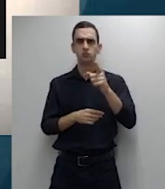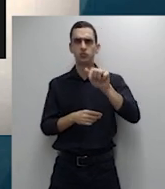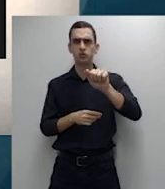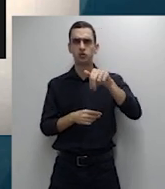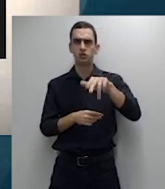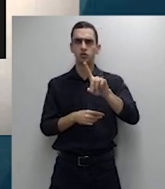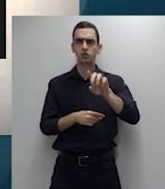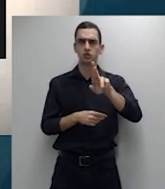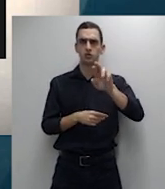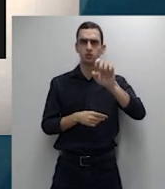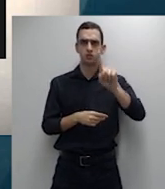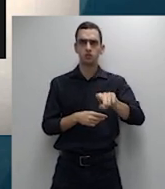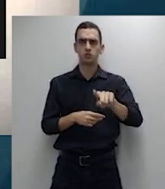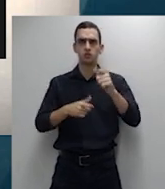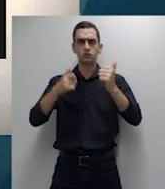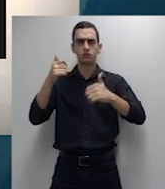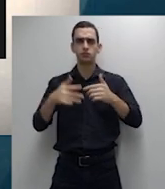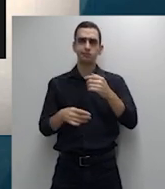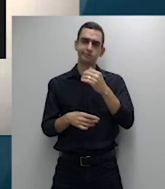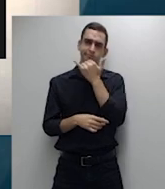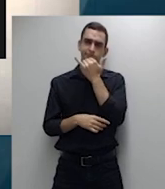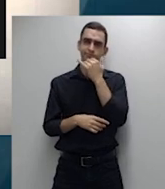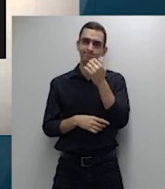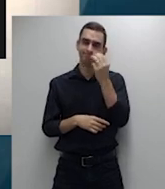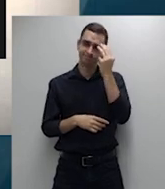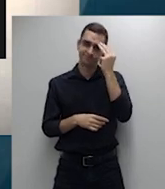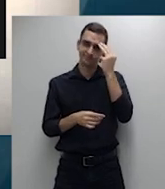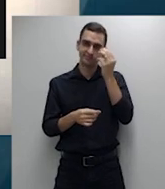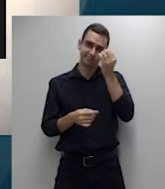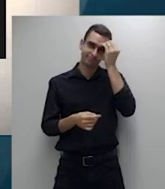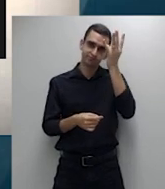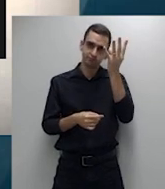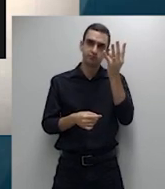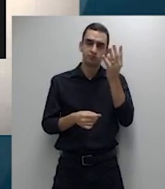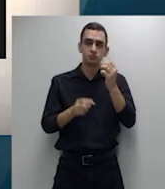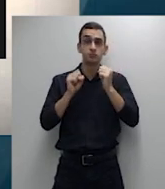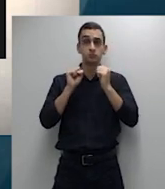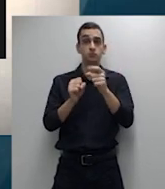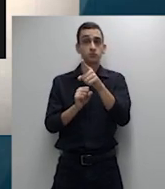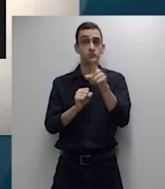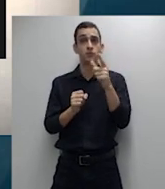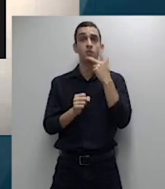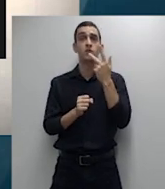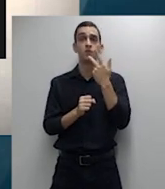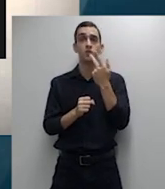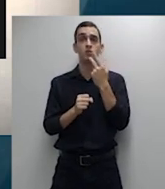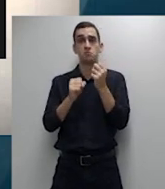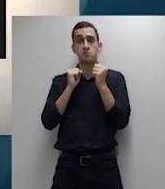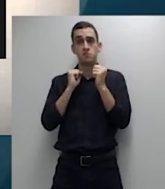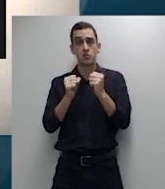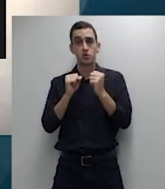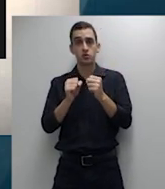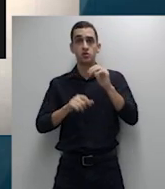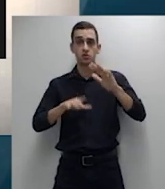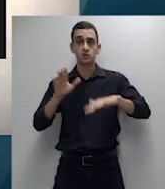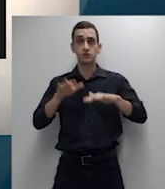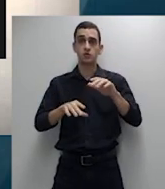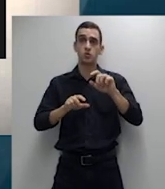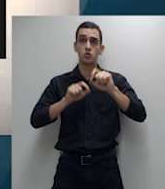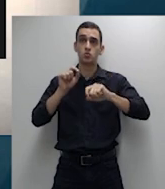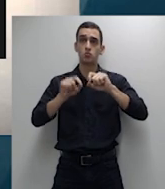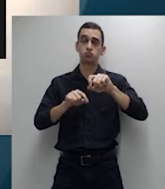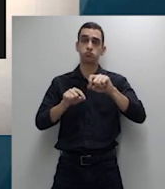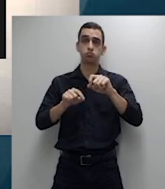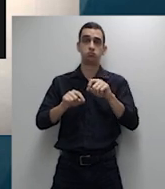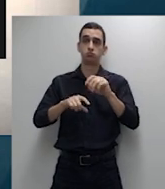André comprou cinco advogados aí a memória às vezes até falou no caso Olha poderia ser ali De repente você está tratando da sede